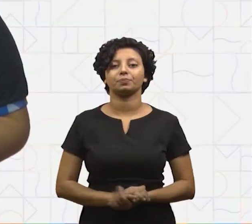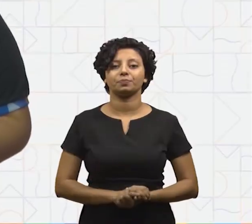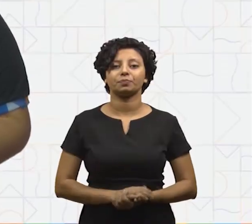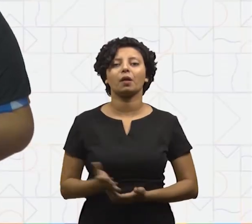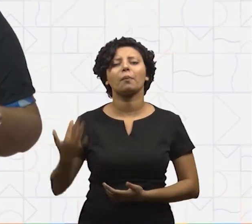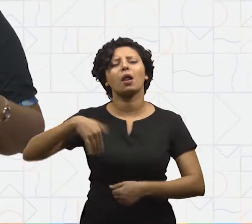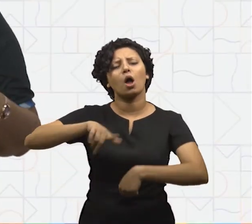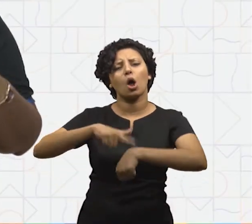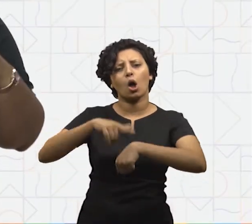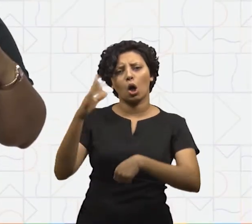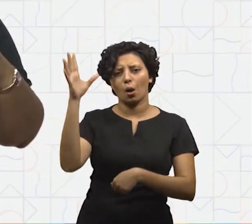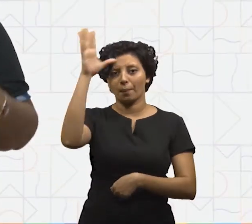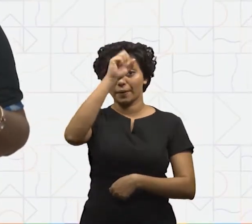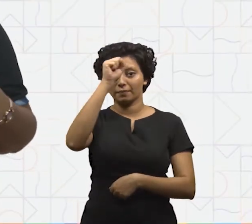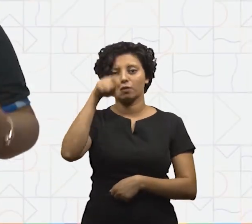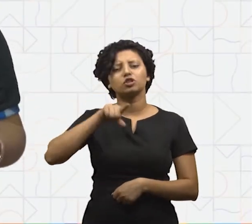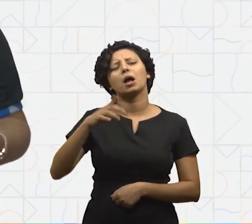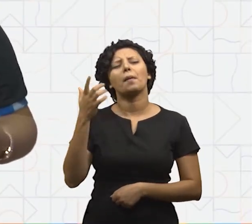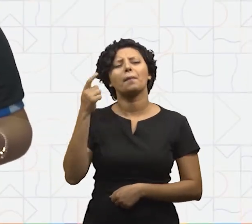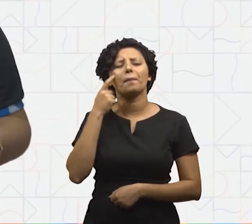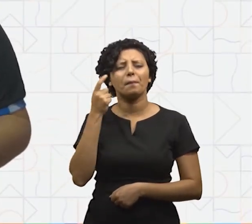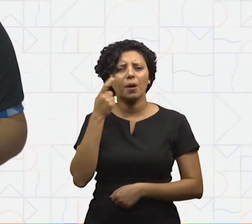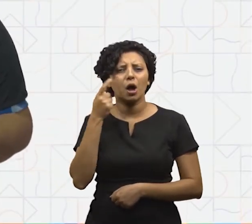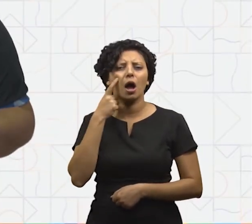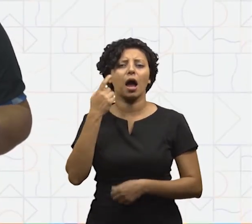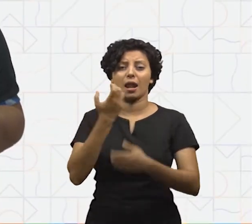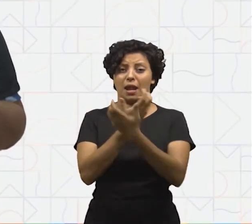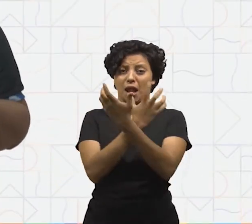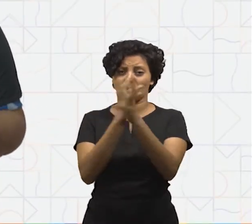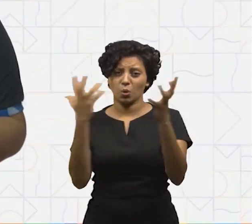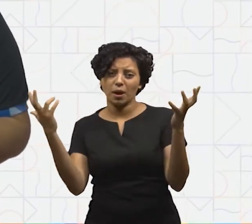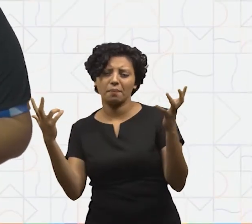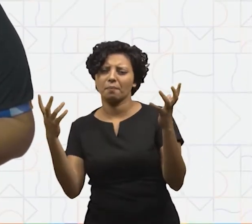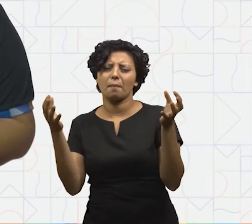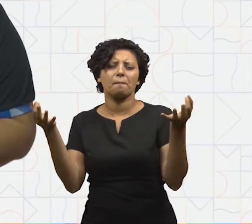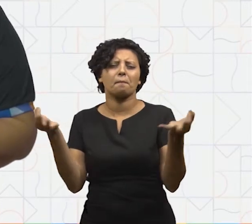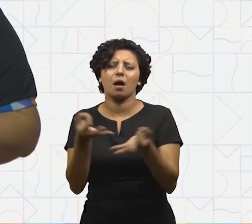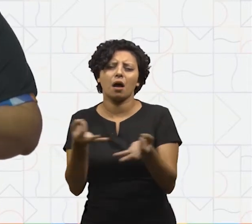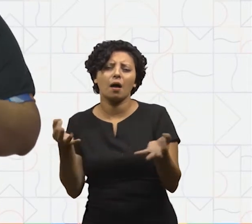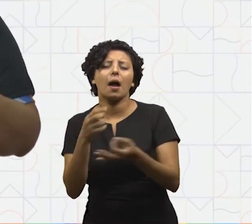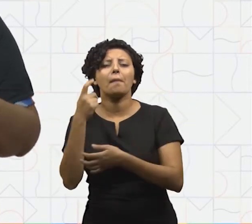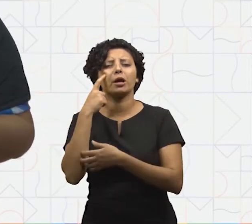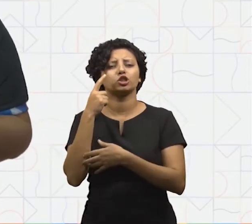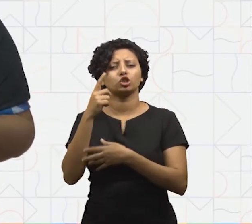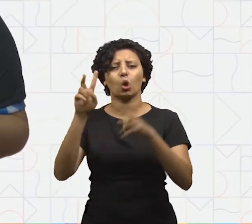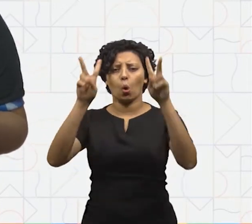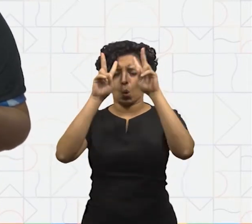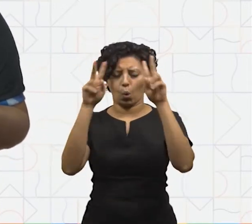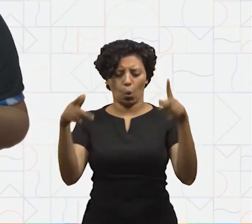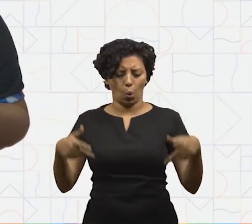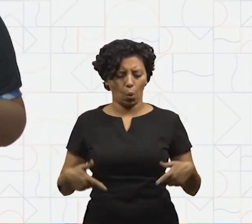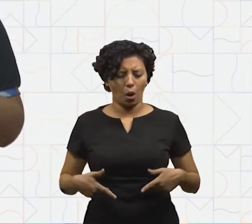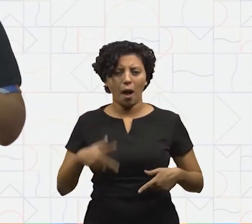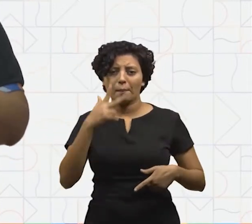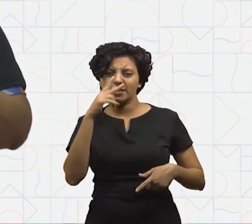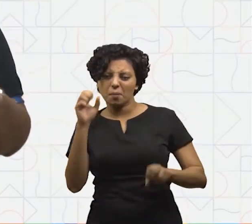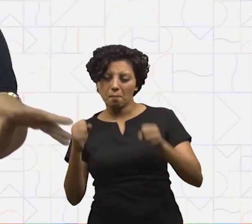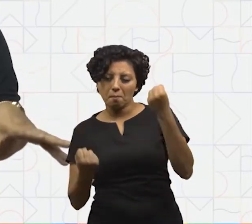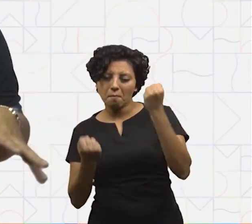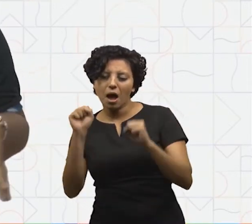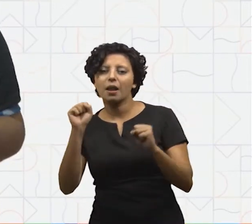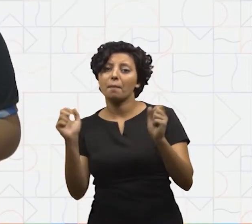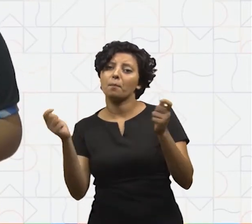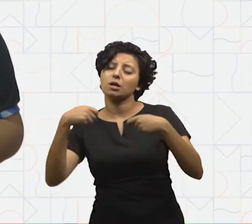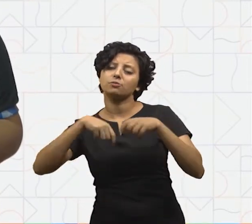Já pensou que a natureza é perfeita? Pense no corpo humano. É uma máquina que nos permite fazer